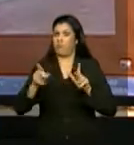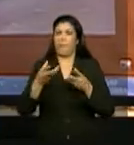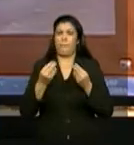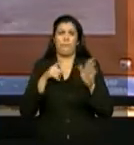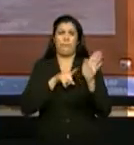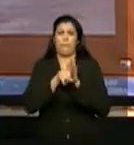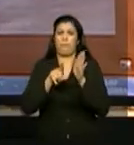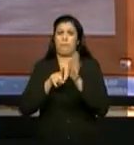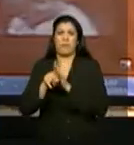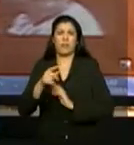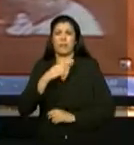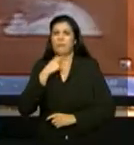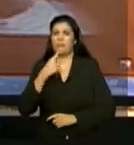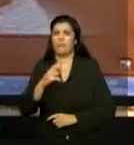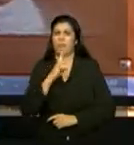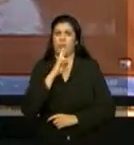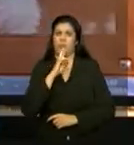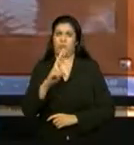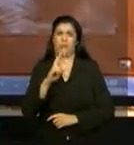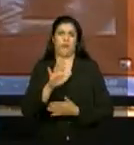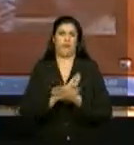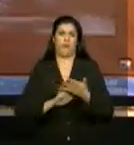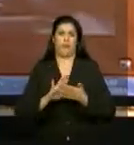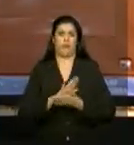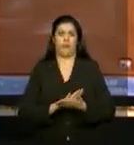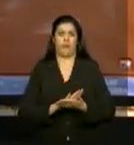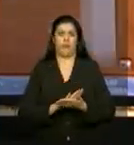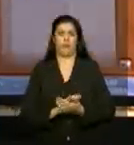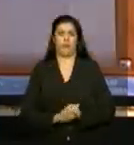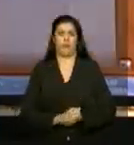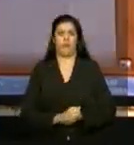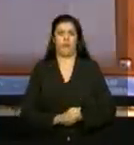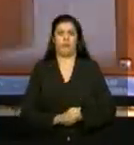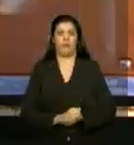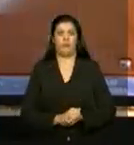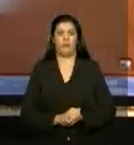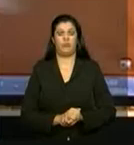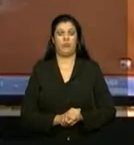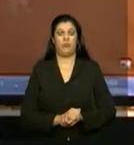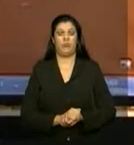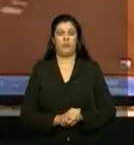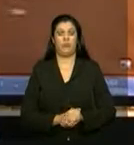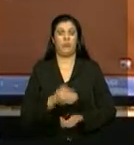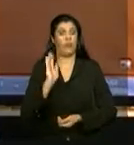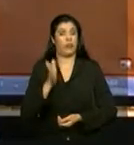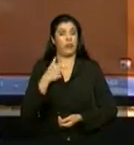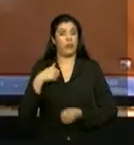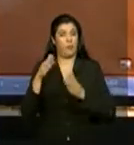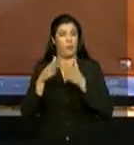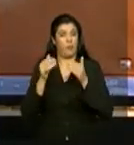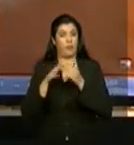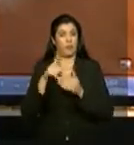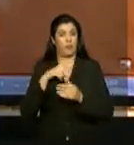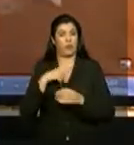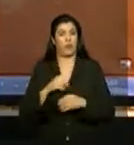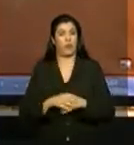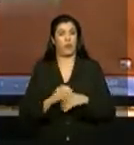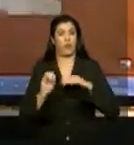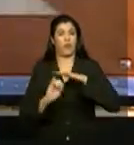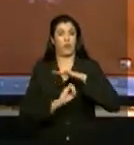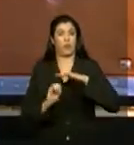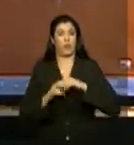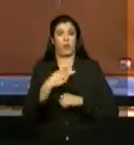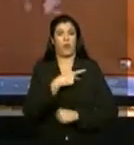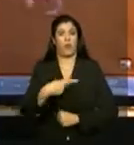mas poucas respostas nós solicitamos através do instituto presidente joão